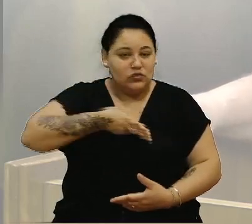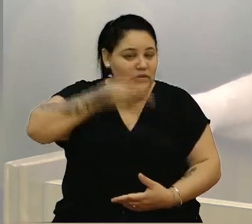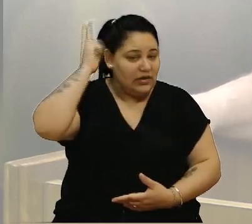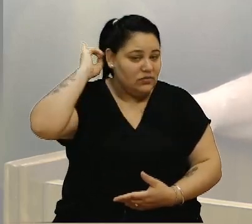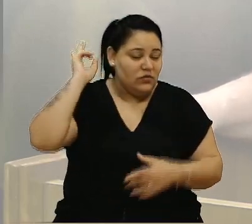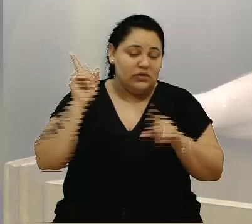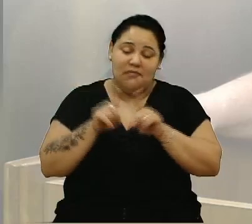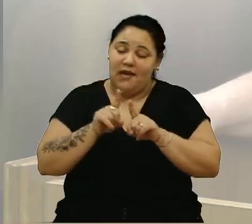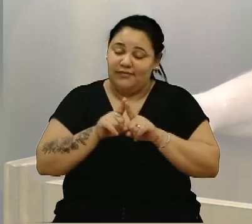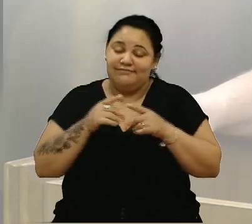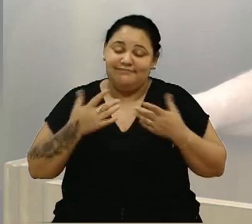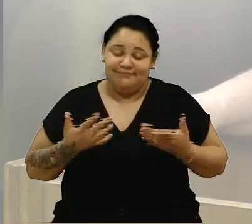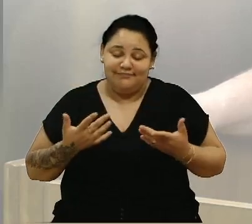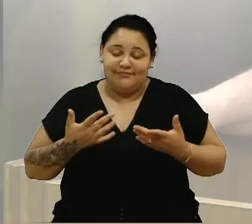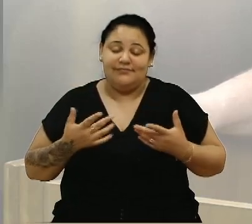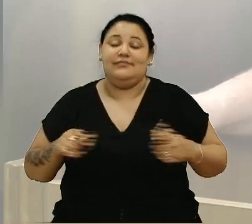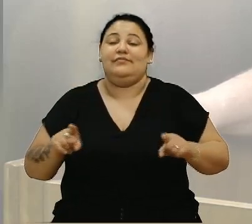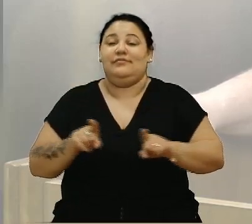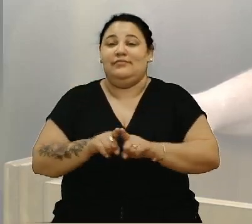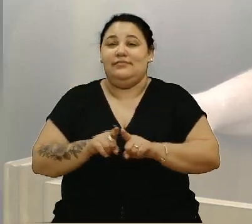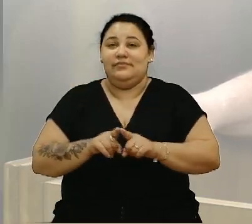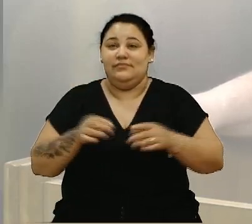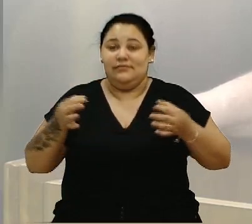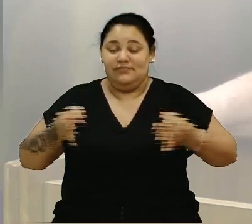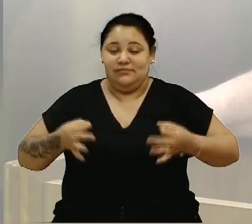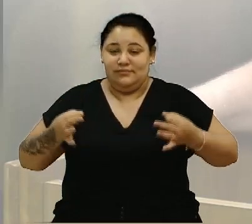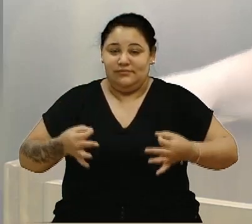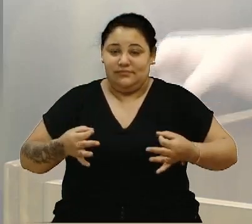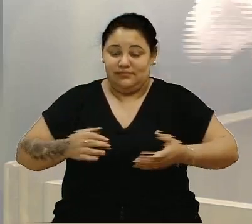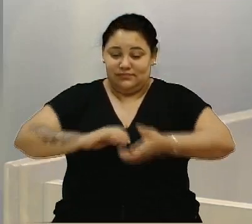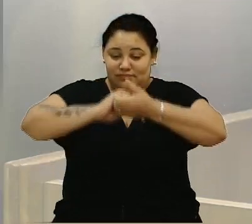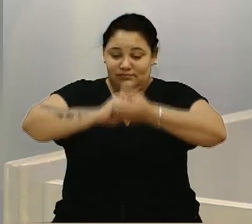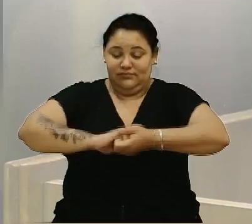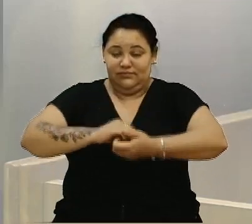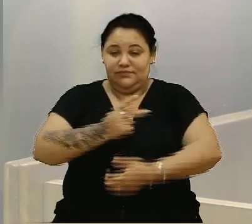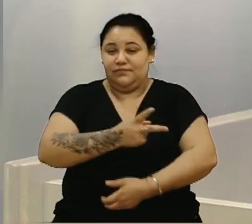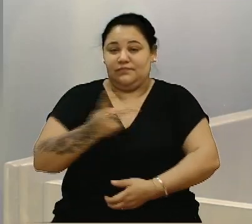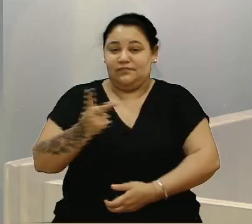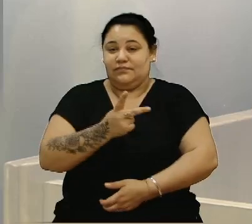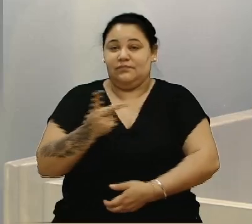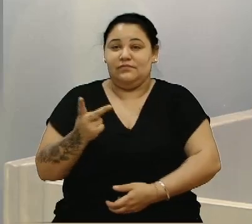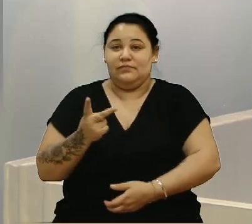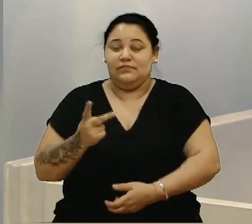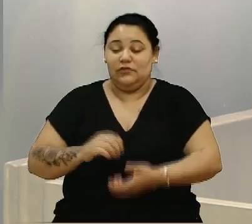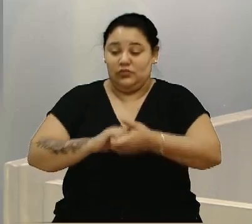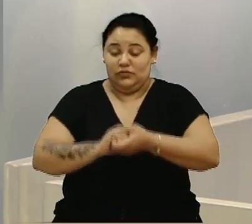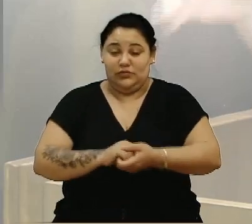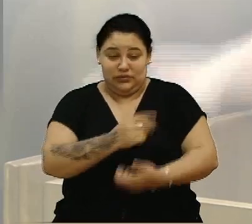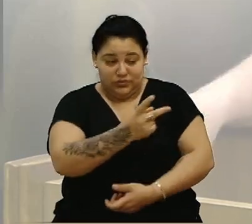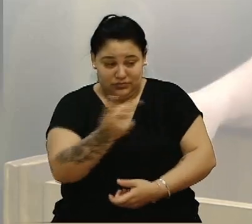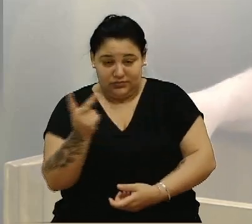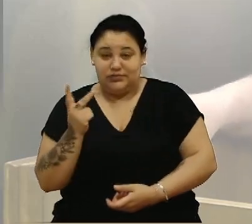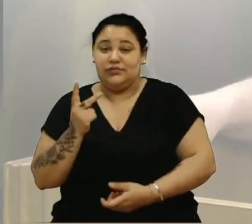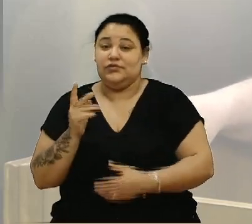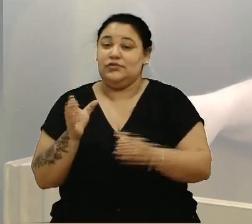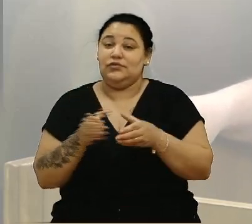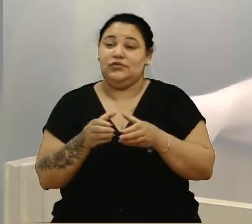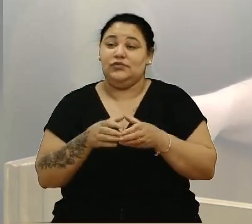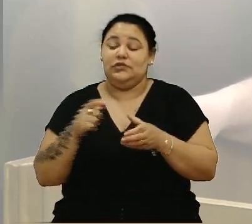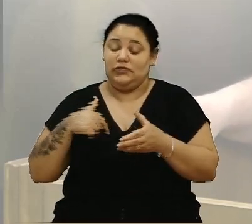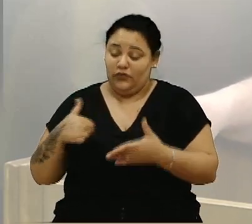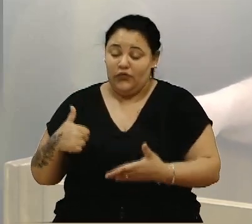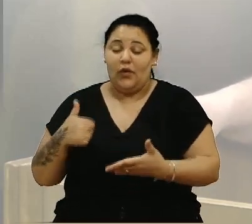Nespolo e, com certeza, cumprimento eles, cumprimento as outras duas chapas e, com certeza, estenderei a